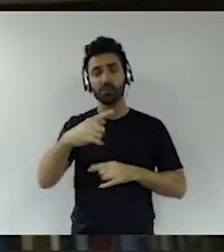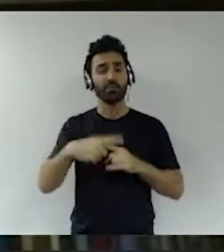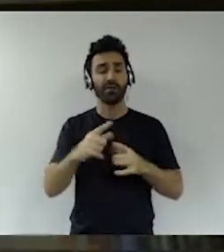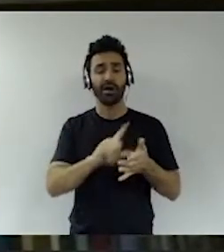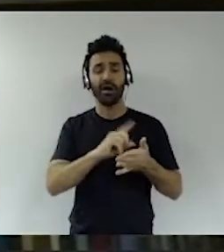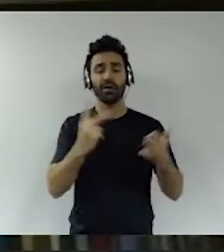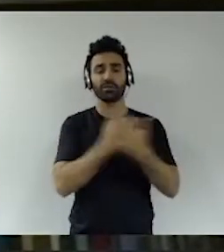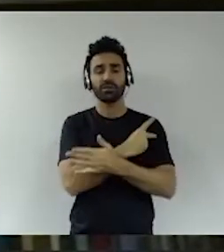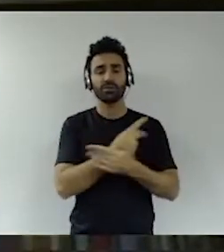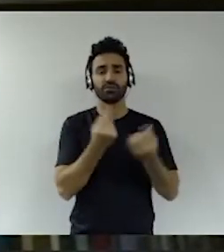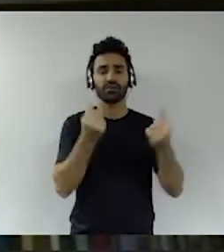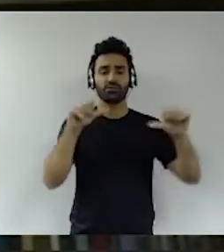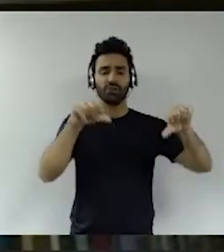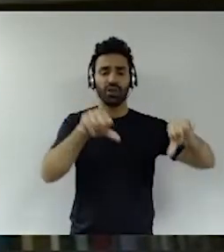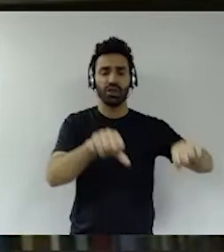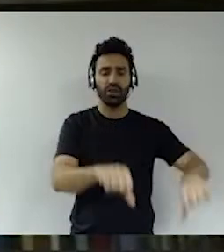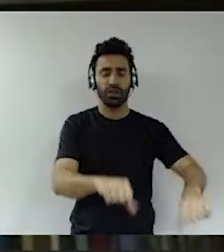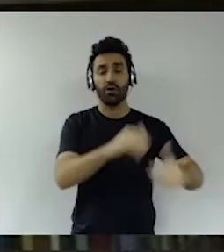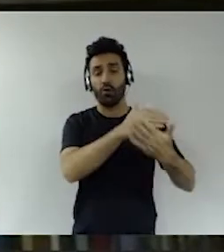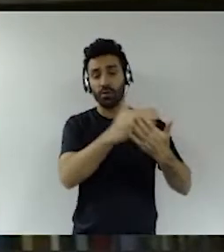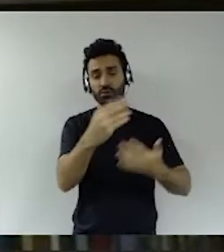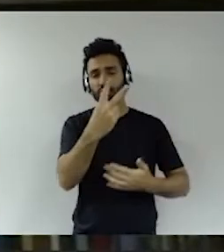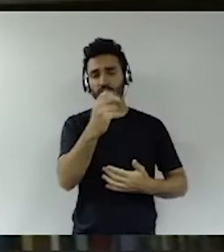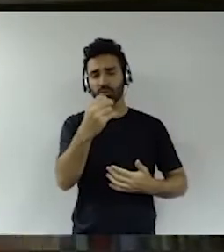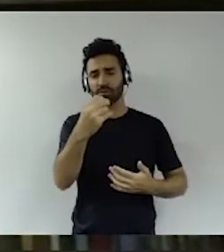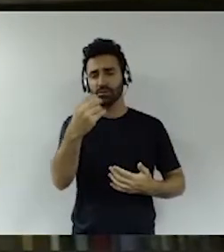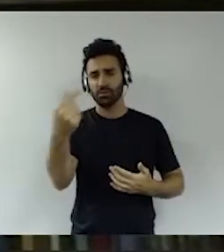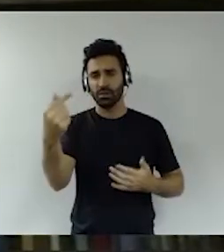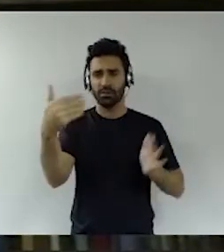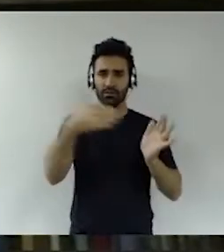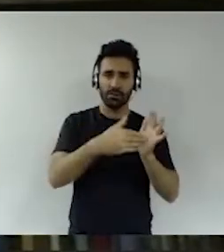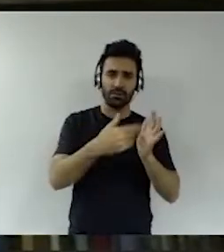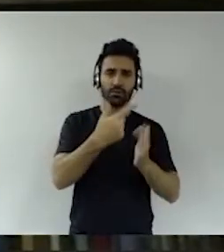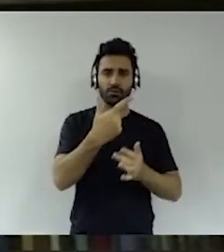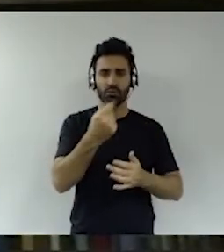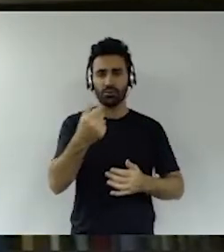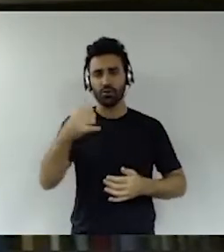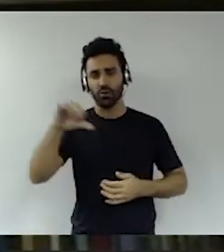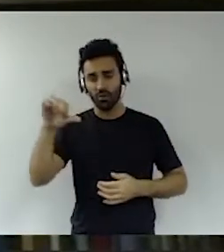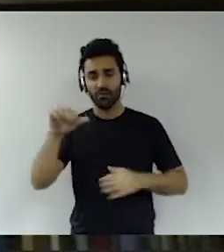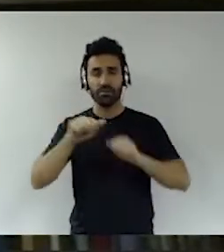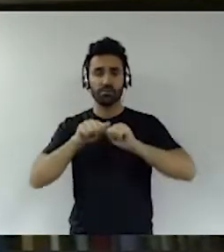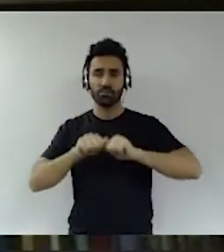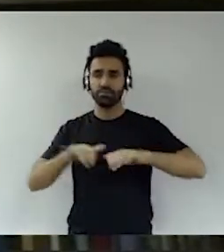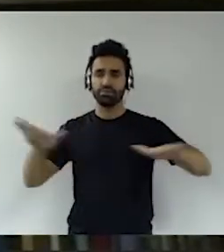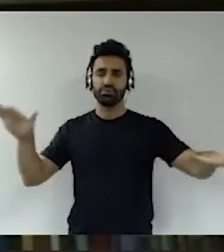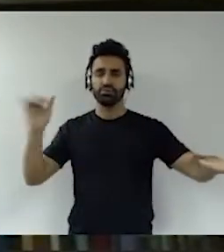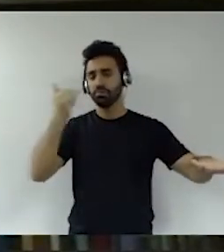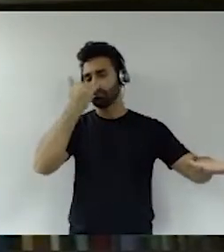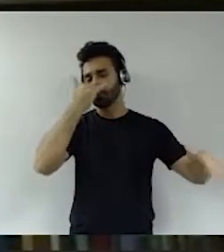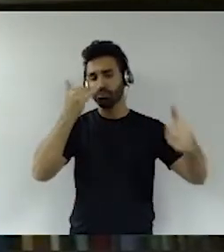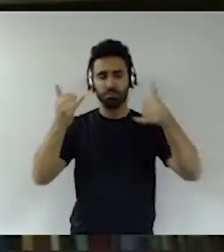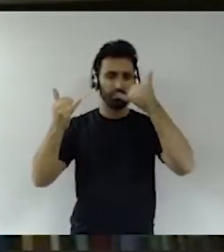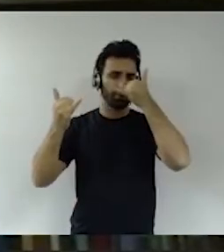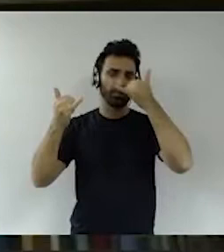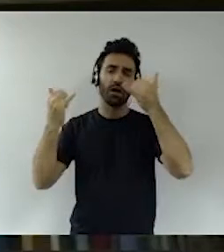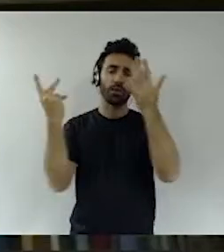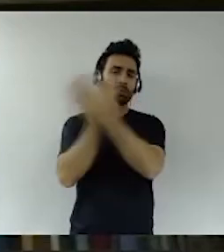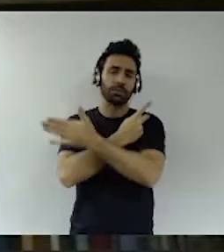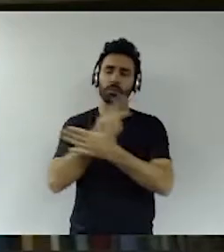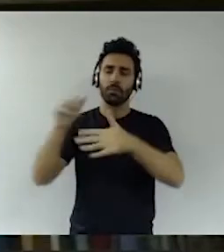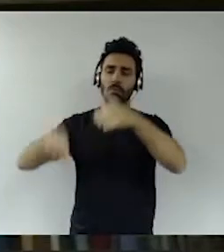Recessão, que começou nos Estados Unidos de 2007 até 2009 e se alastrou pelo mundo. Então, lá pelas tantas também,